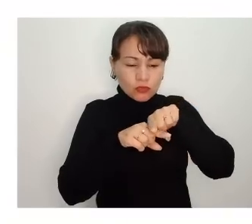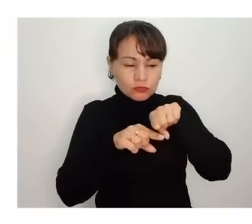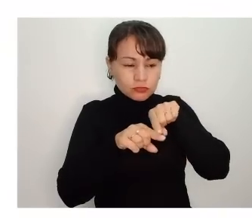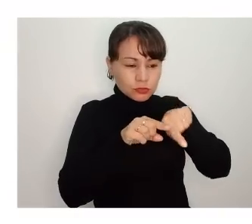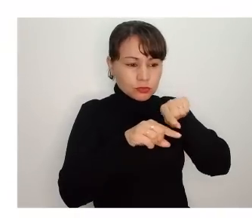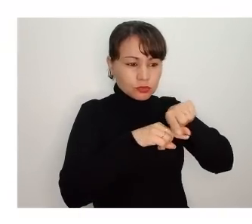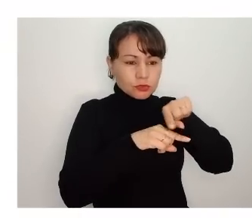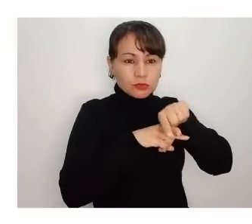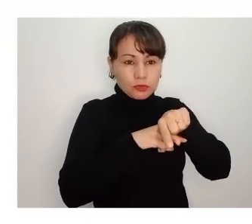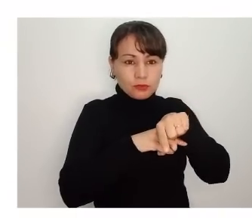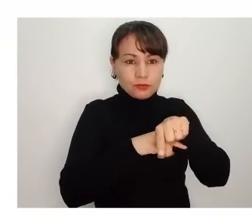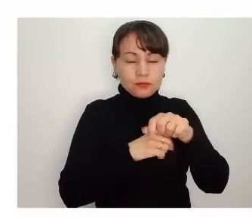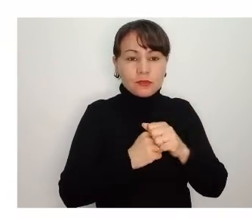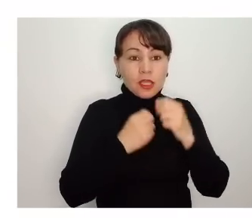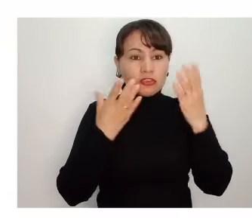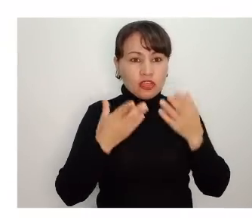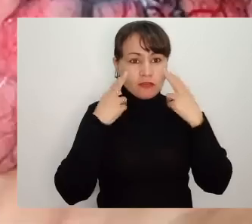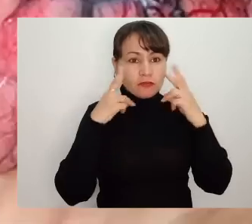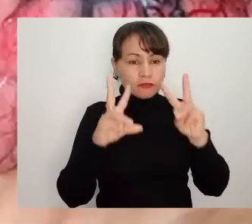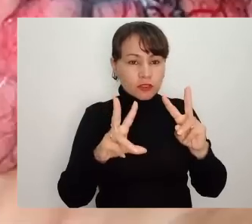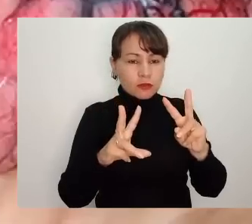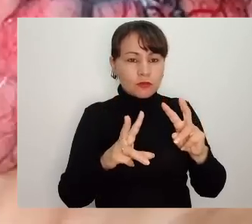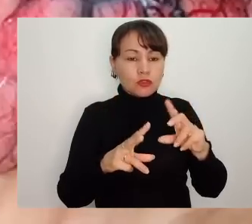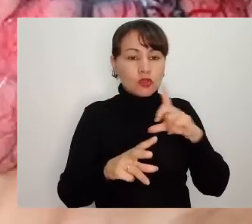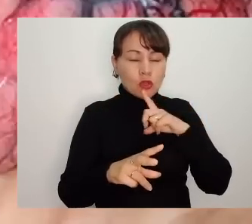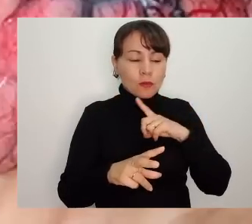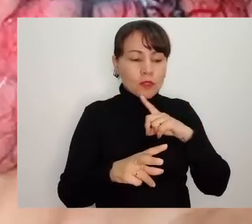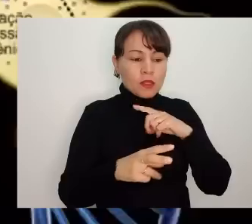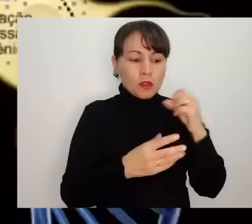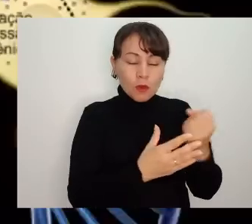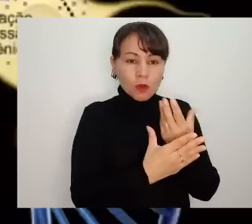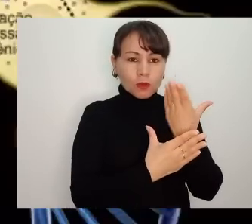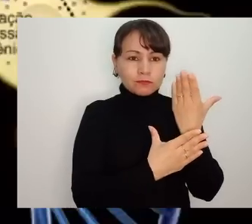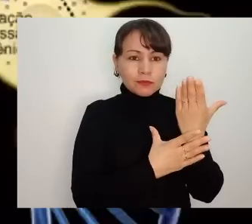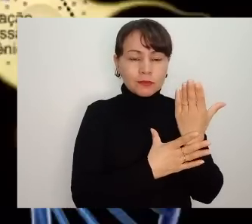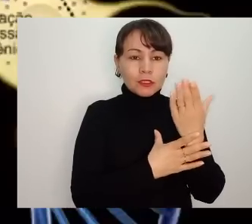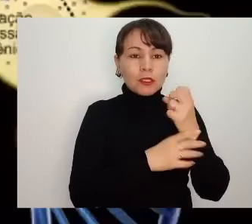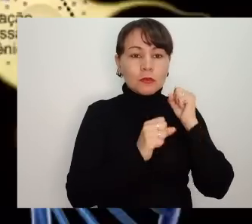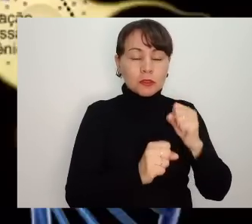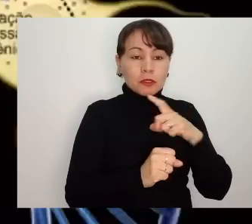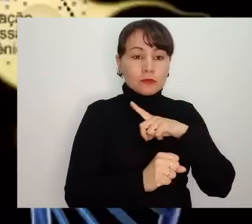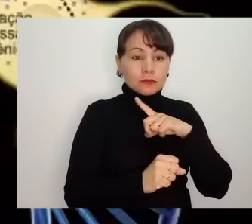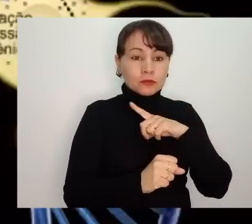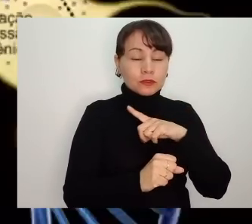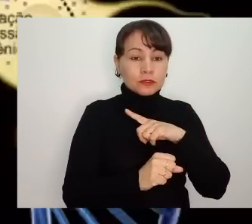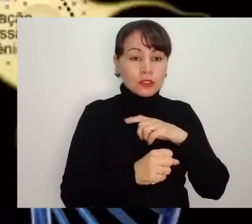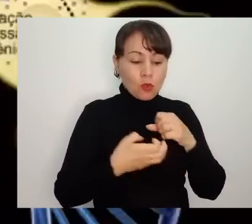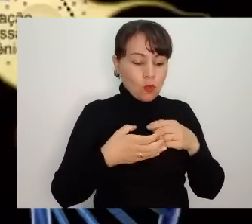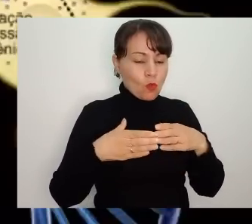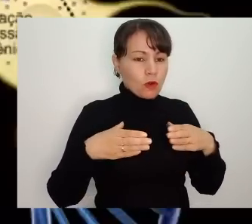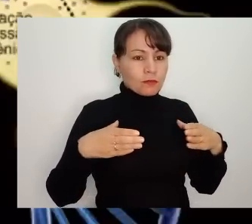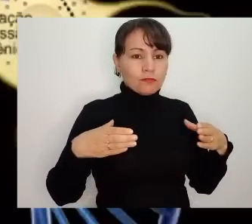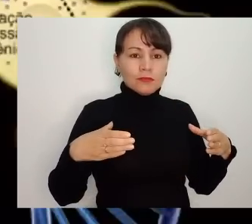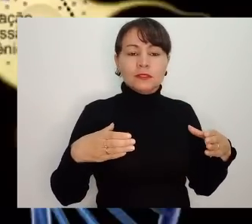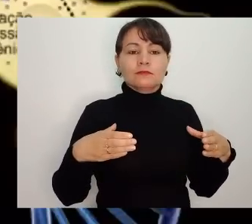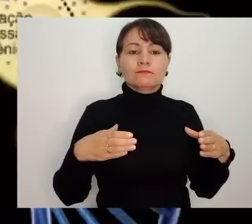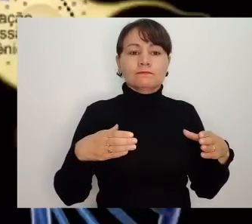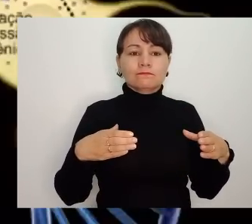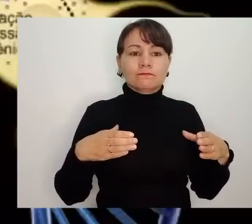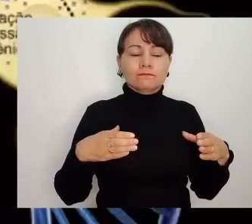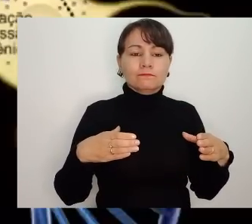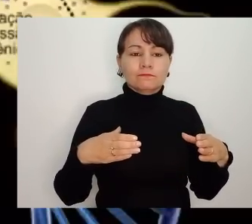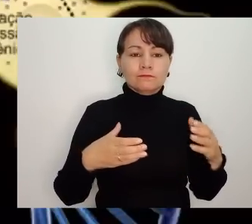por espinhos dendríticos. Então, nesse caso, como há um fortalecimento, nós podemos ter um